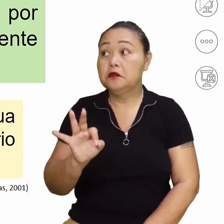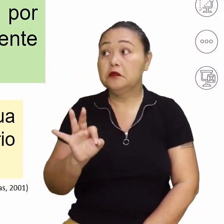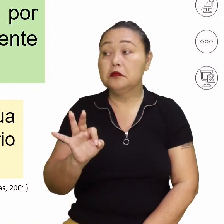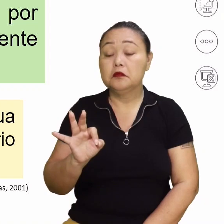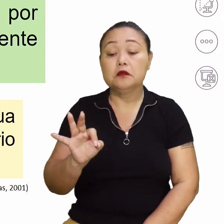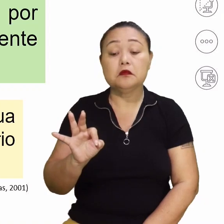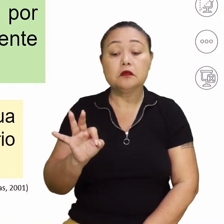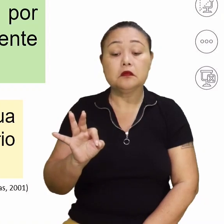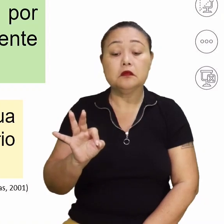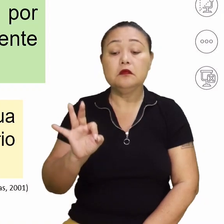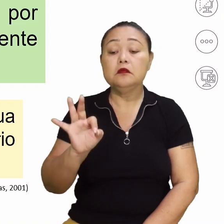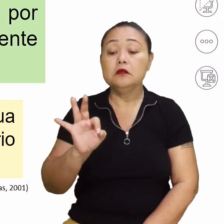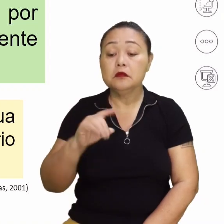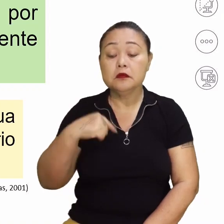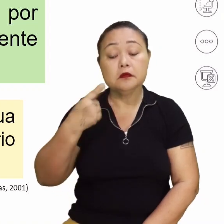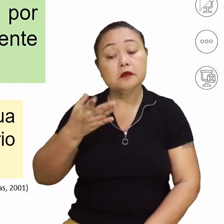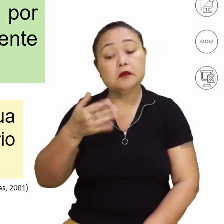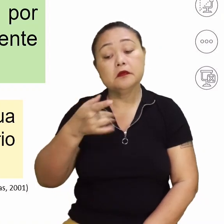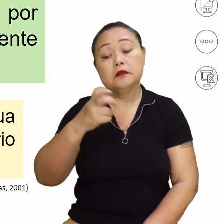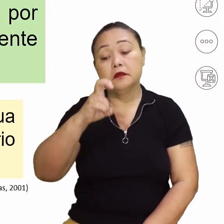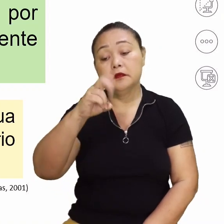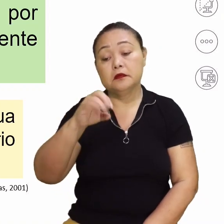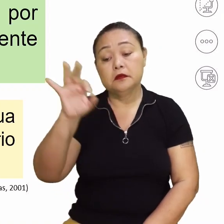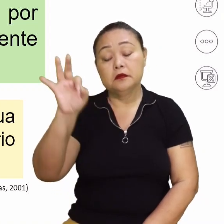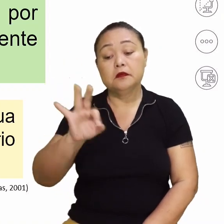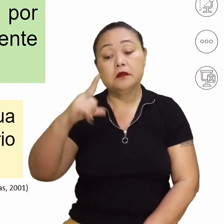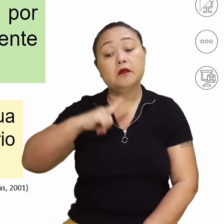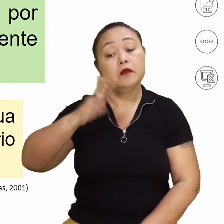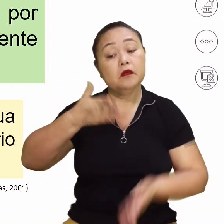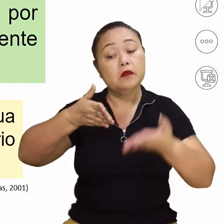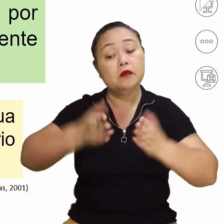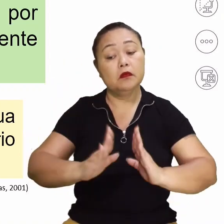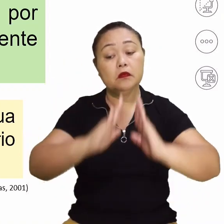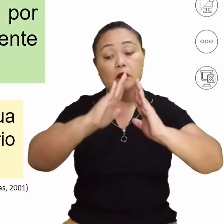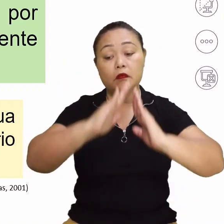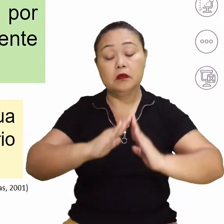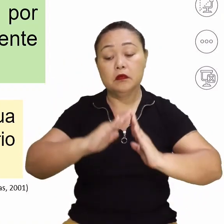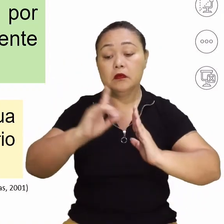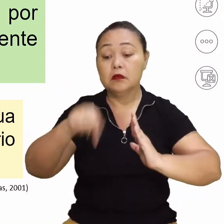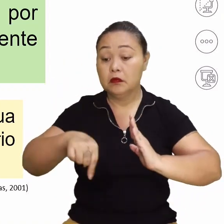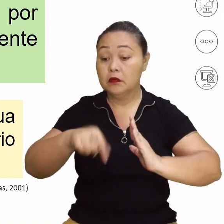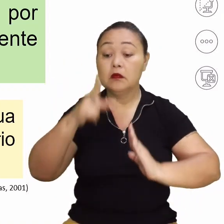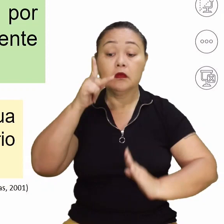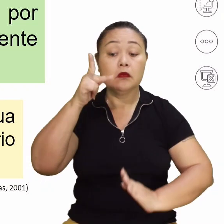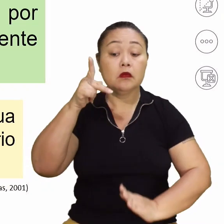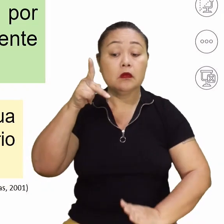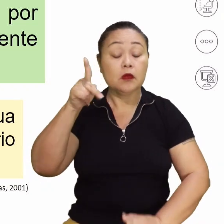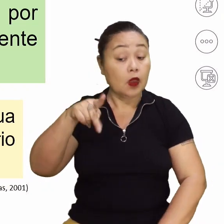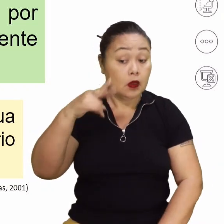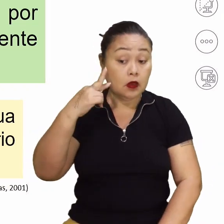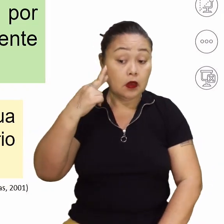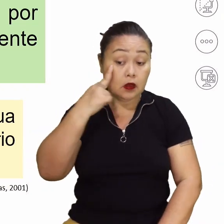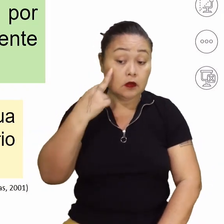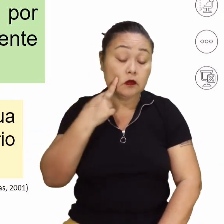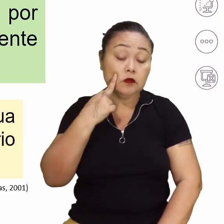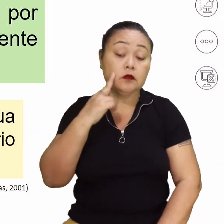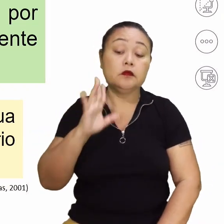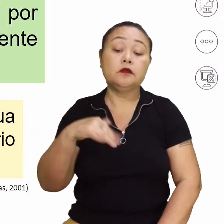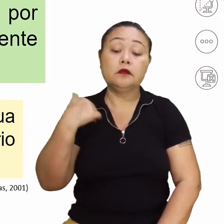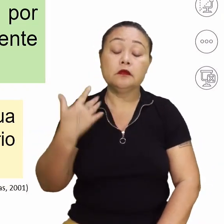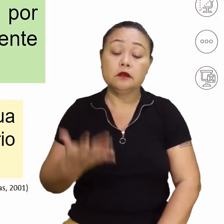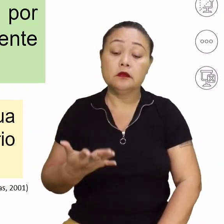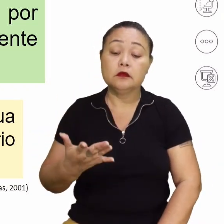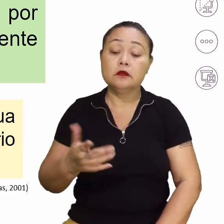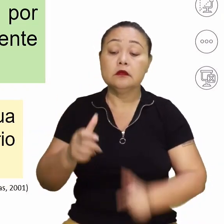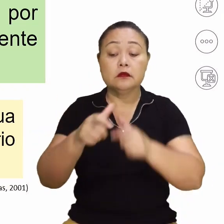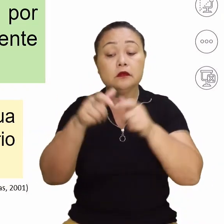se nós não somos nem cinquenta por cento das pessoas que nasceram aqui então nós ainda